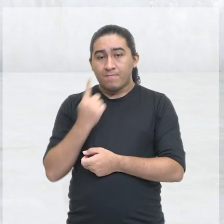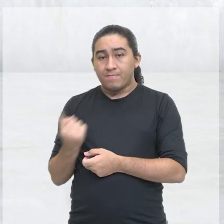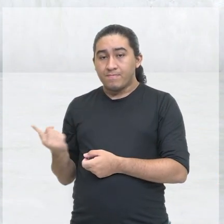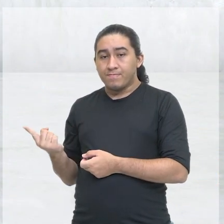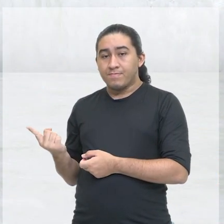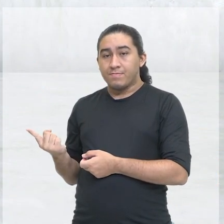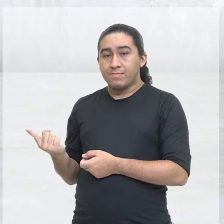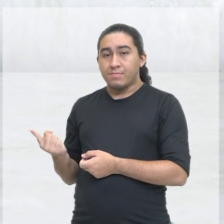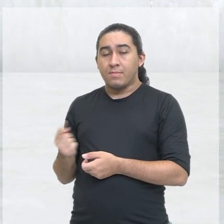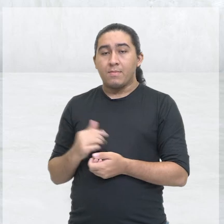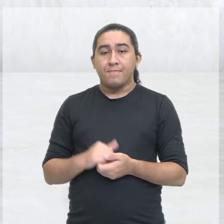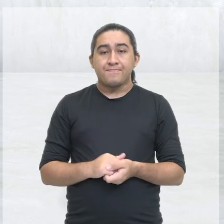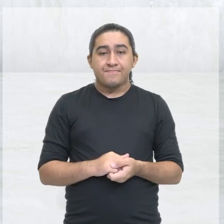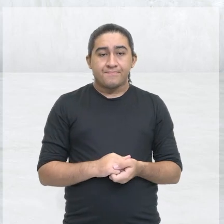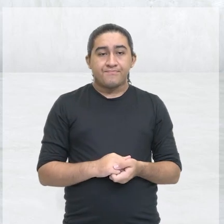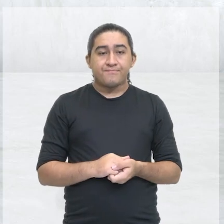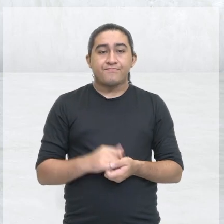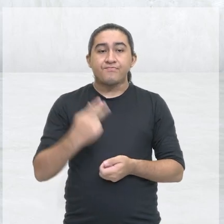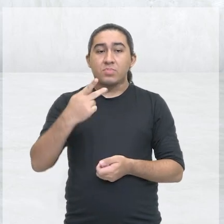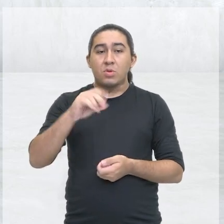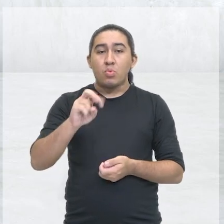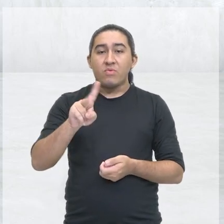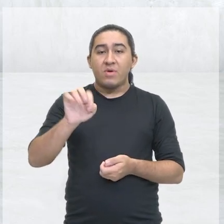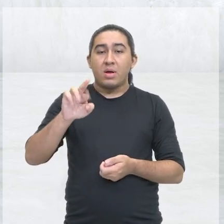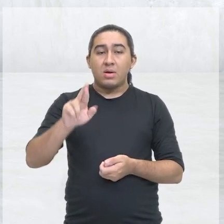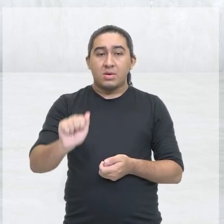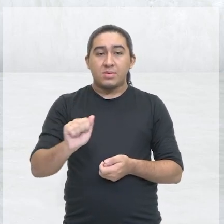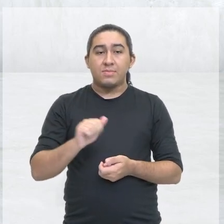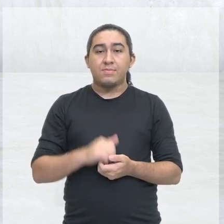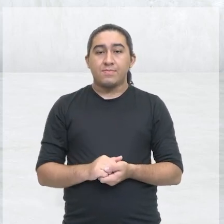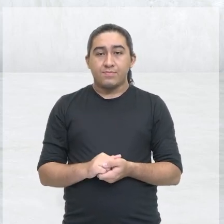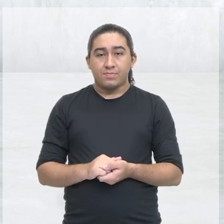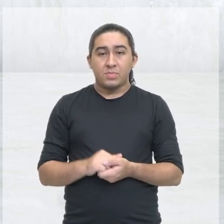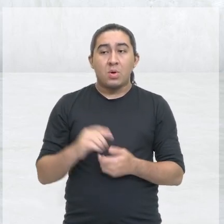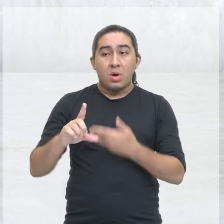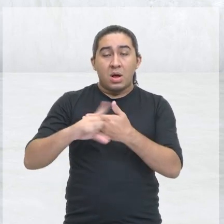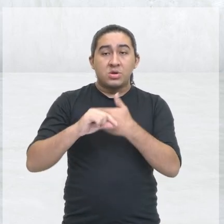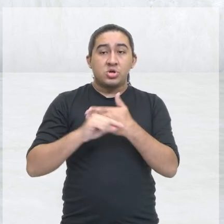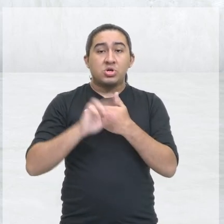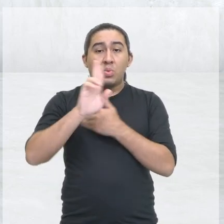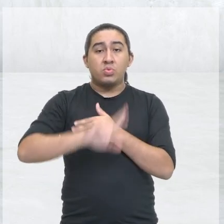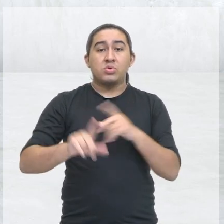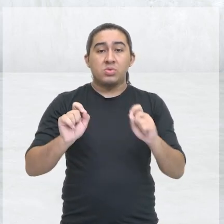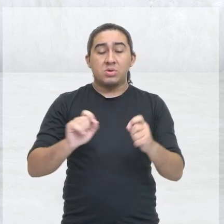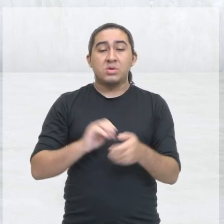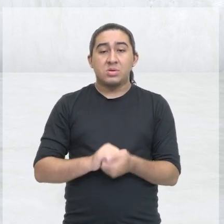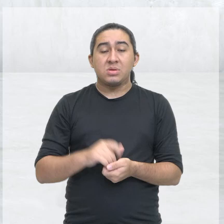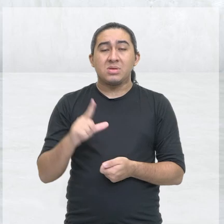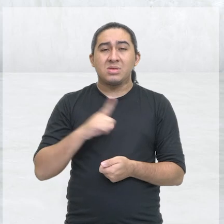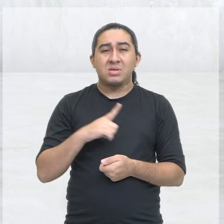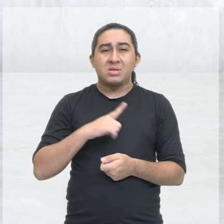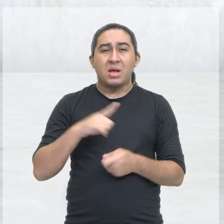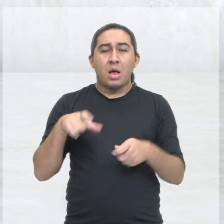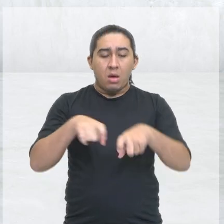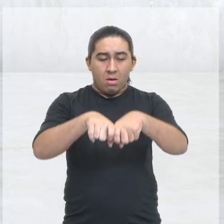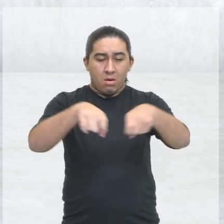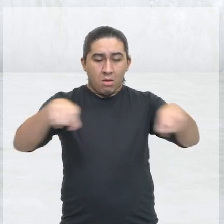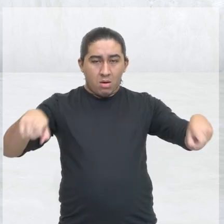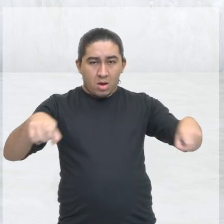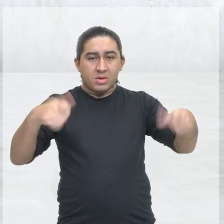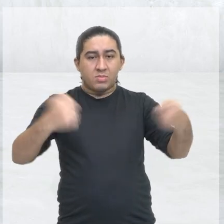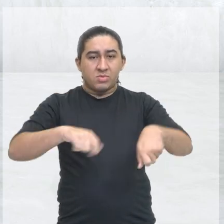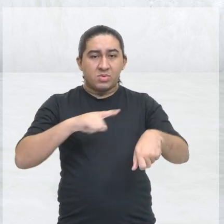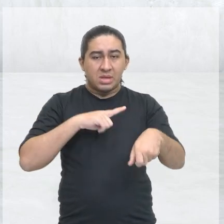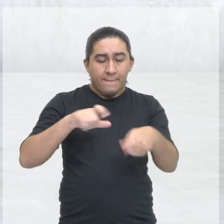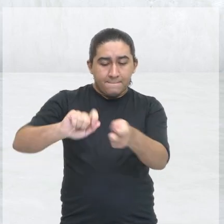ao meu lado nós temos a arte povera, em que o artista utilizou cordas para produzir esses materiais.